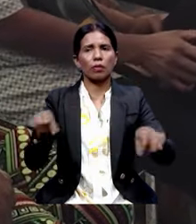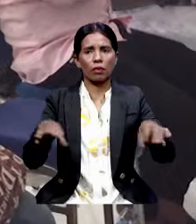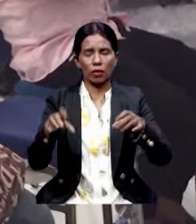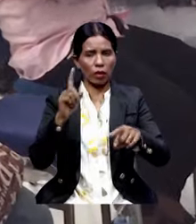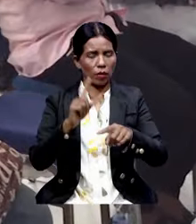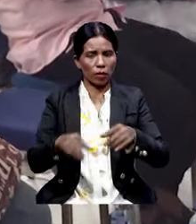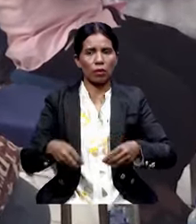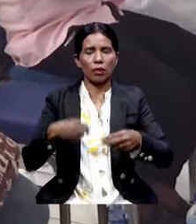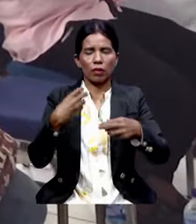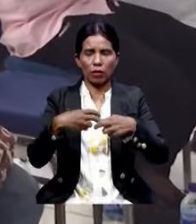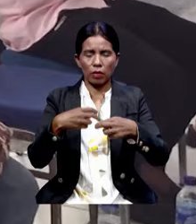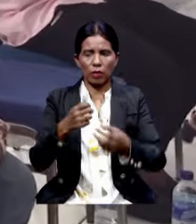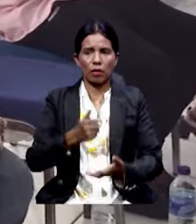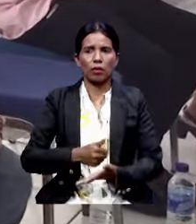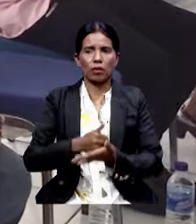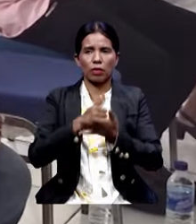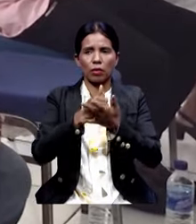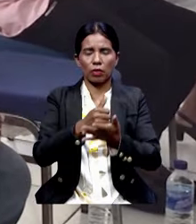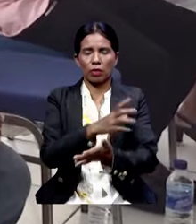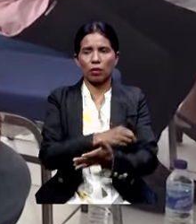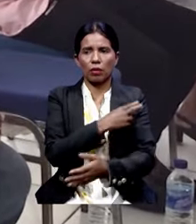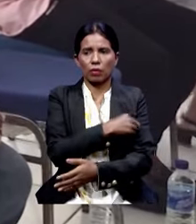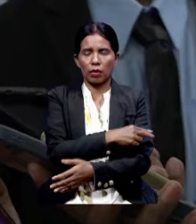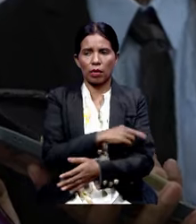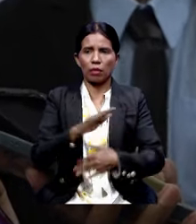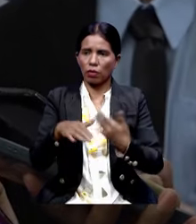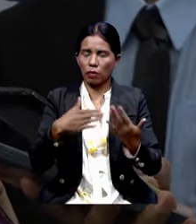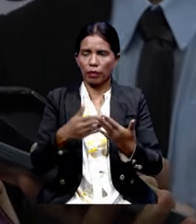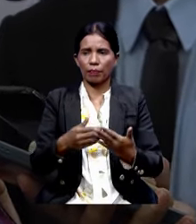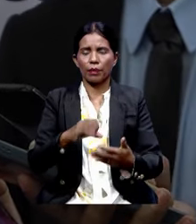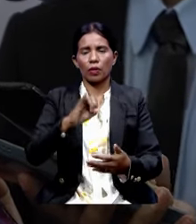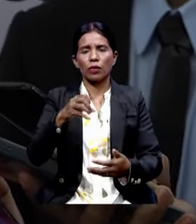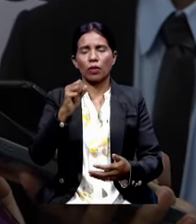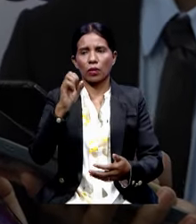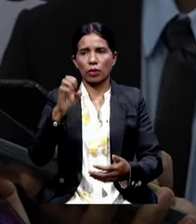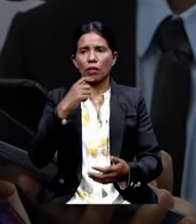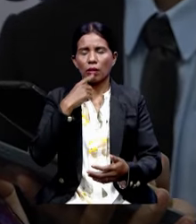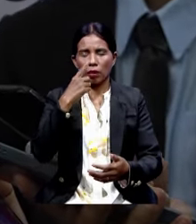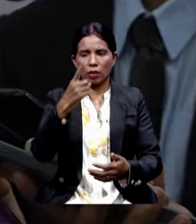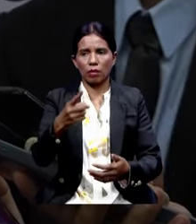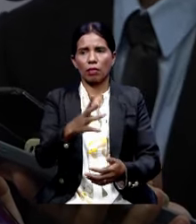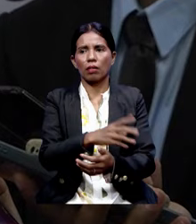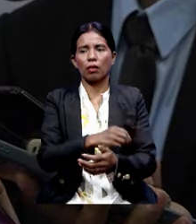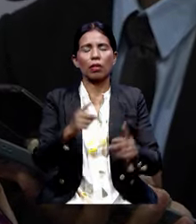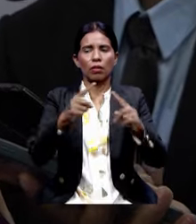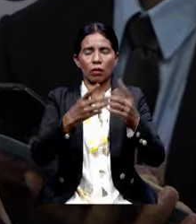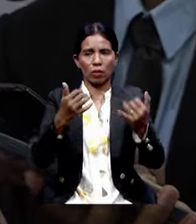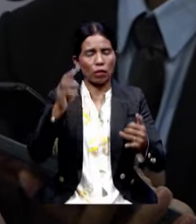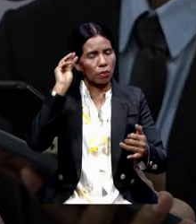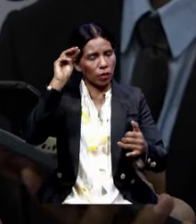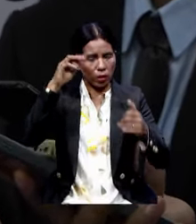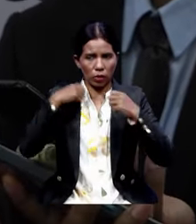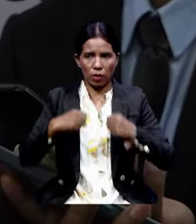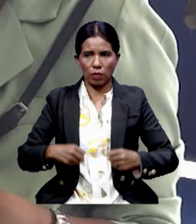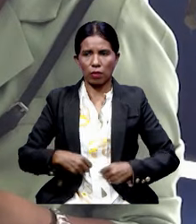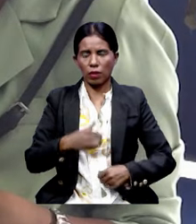la pele foi impacto para atendimento e a facilidade de saúde sira. José dos Reis Magno Mos esclarece, to agora Ministério da Saúde,